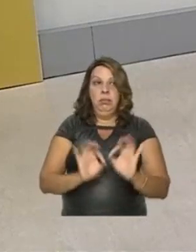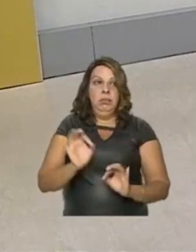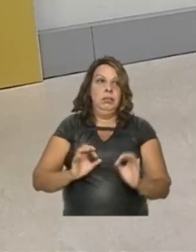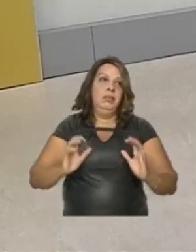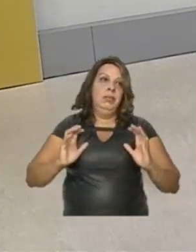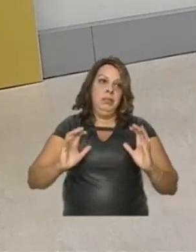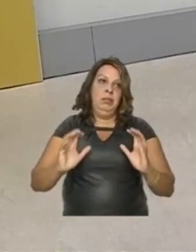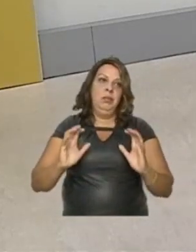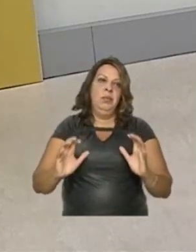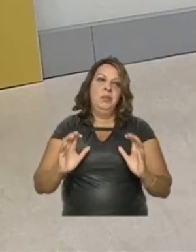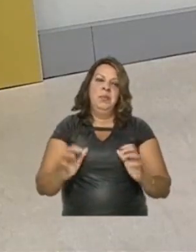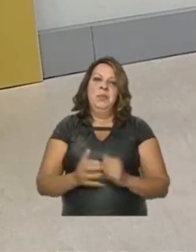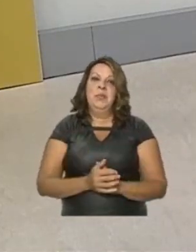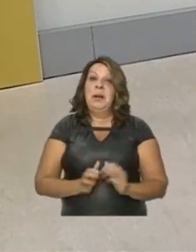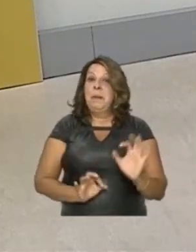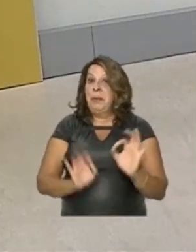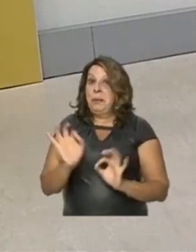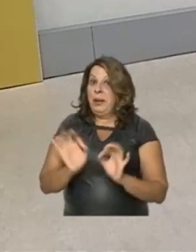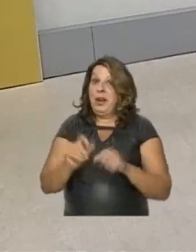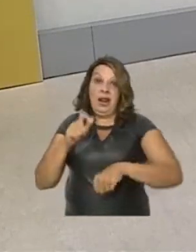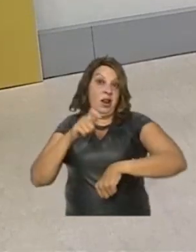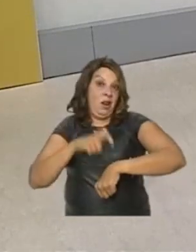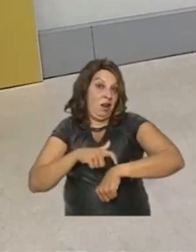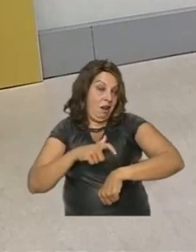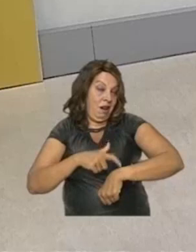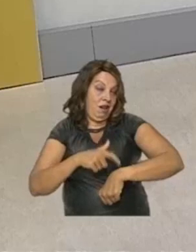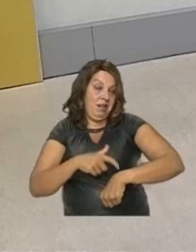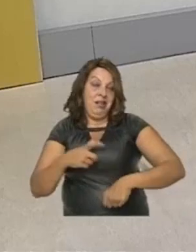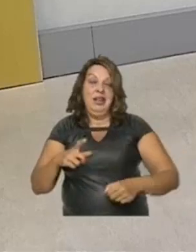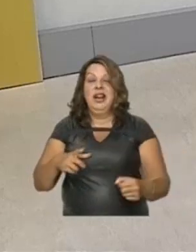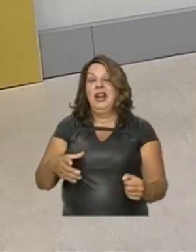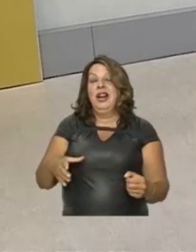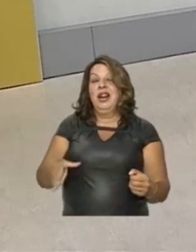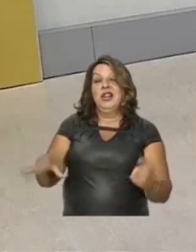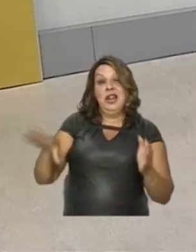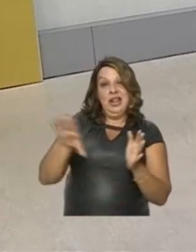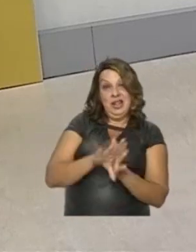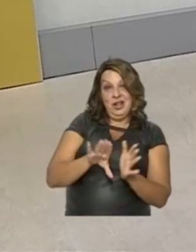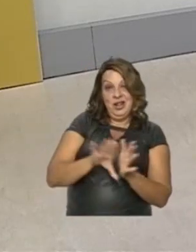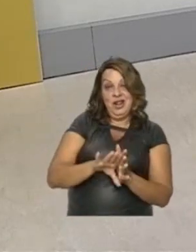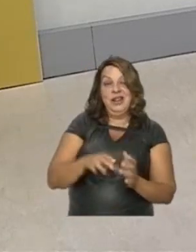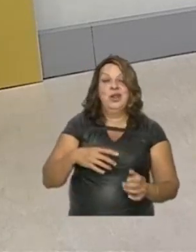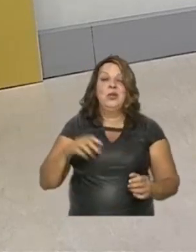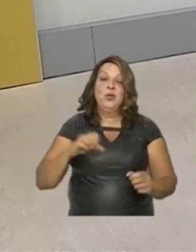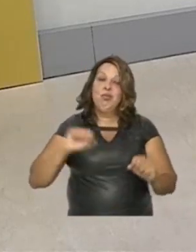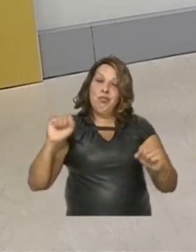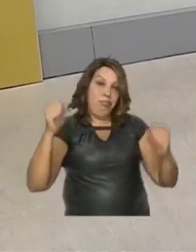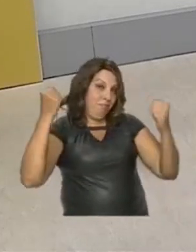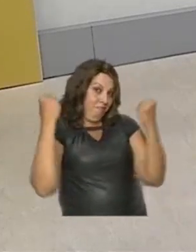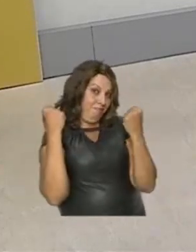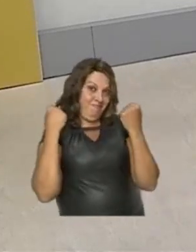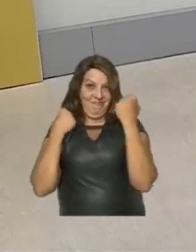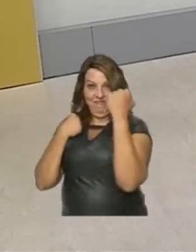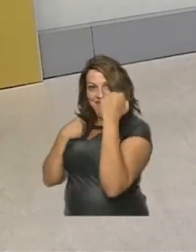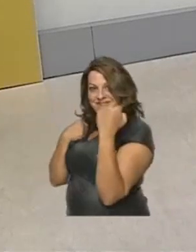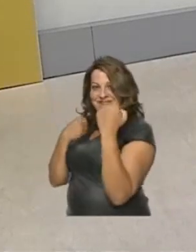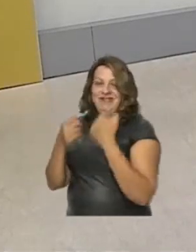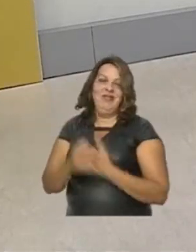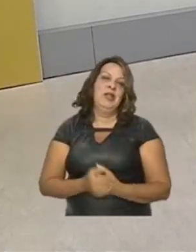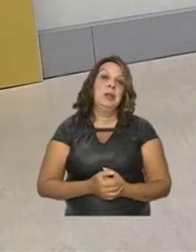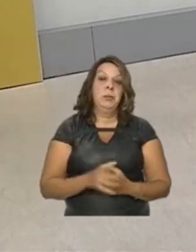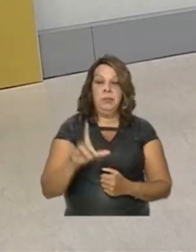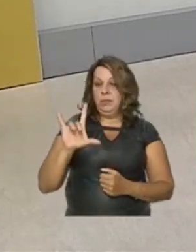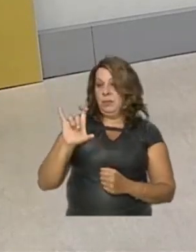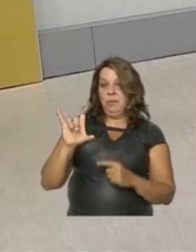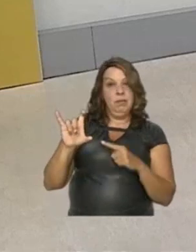que agora é hora. Show das poderosas. Olha aí, minha gente, ó, vou te falar, o Insta